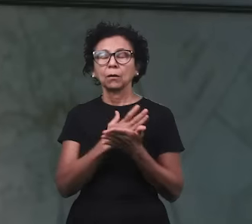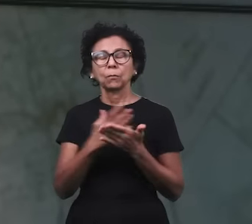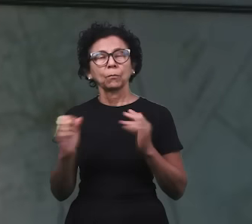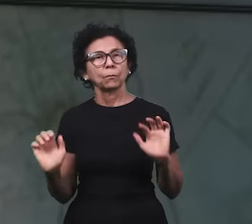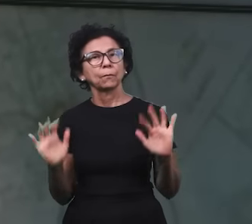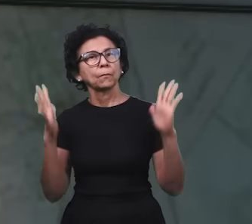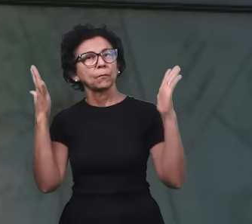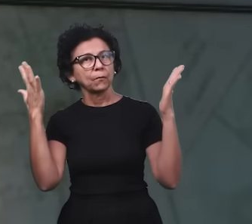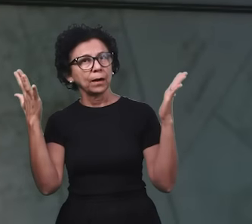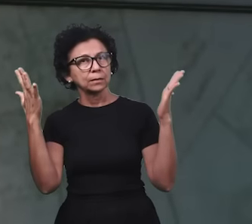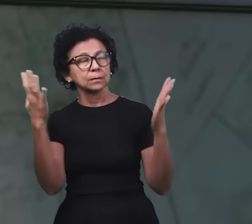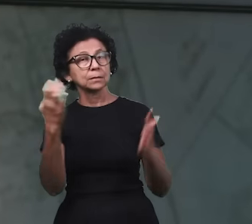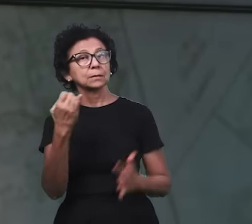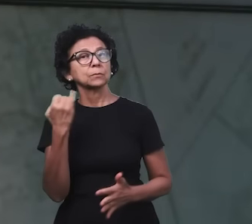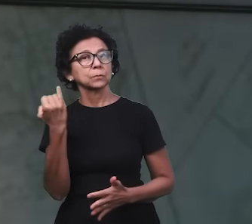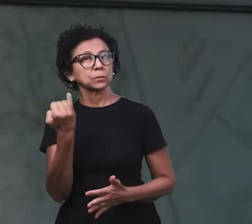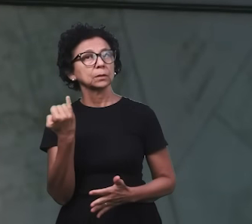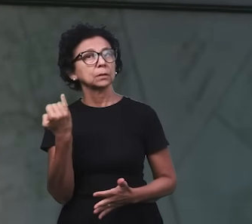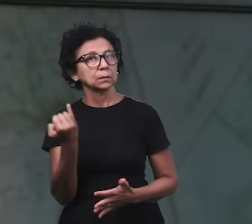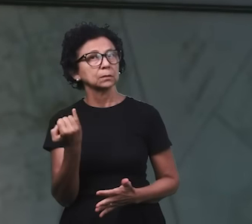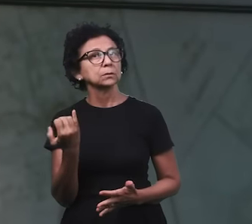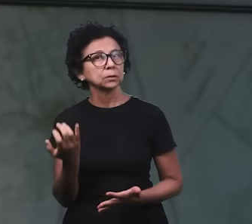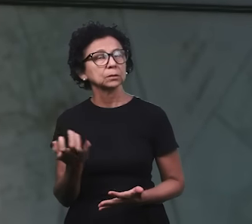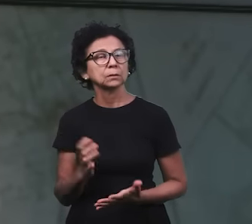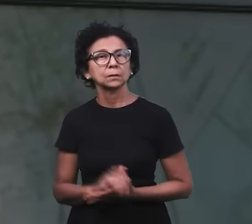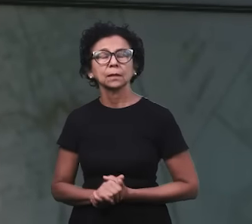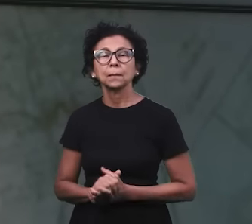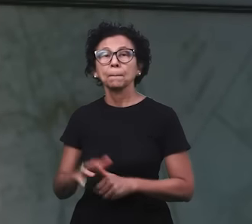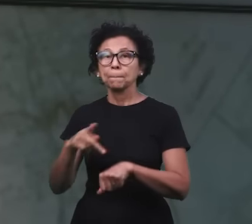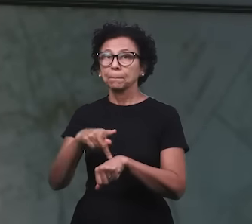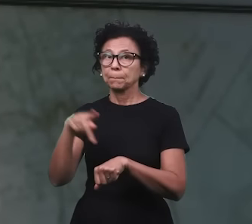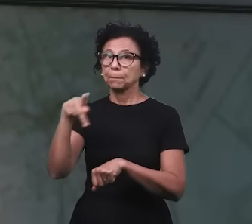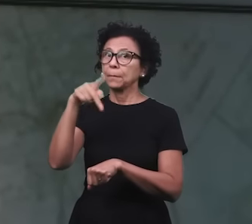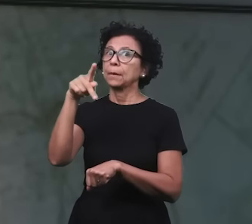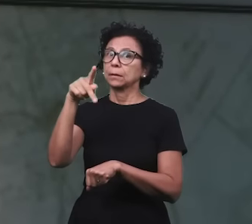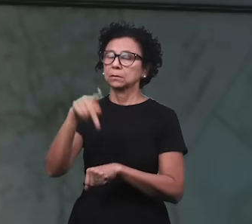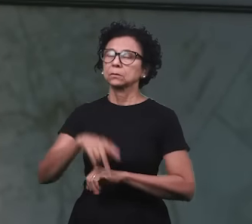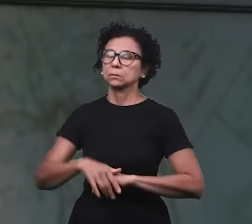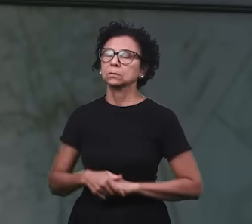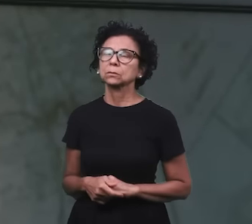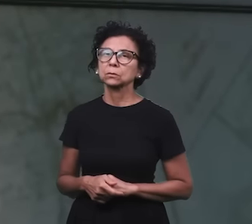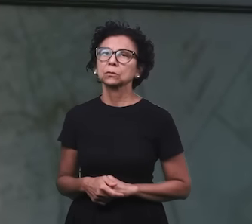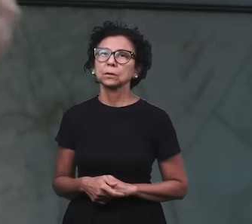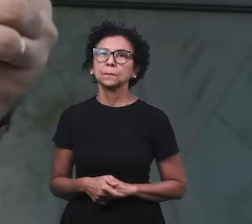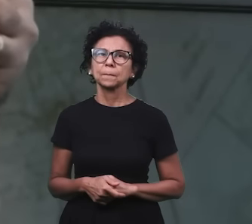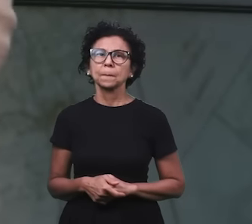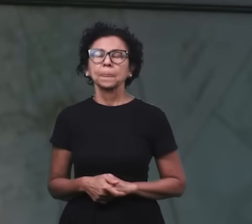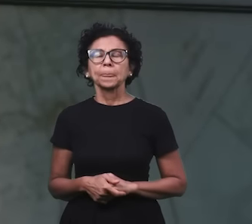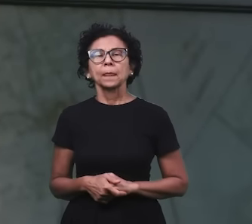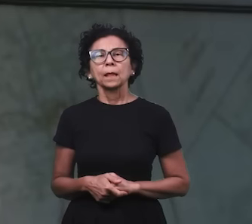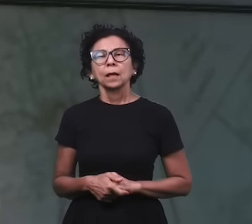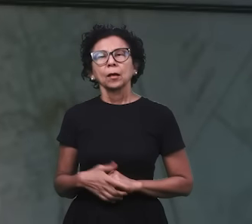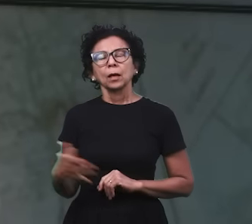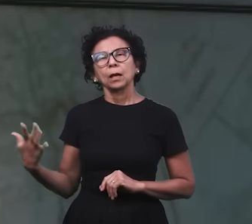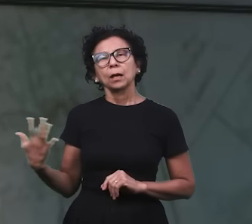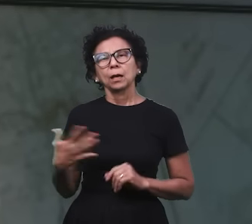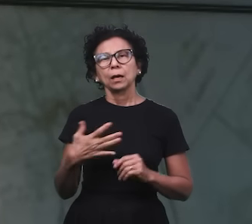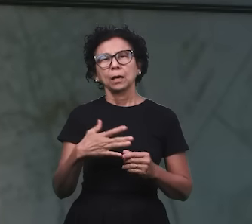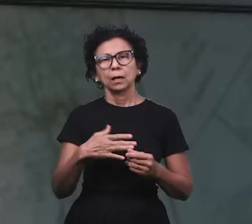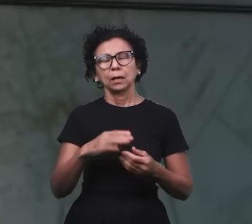festas eram importantes, como a festa da Páscoa. Havia no calendário